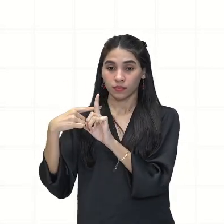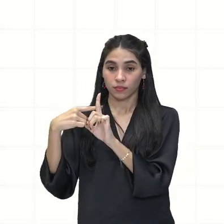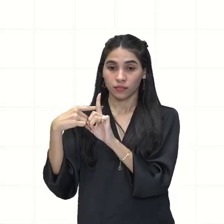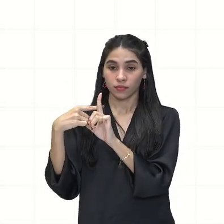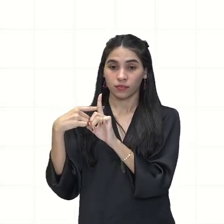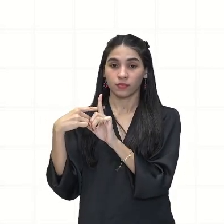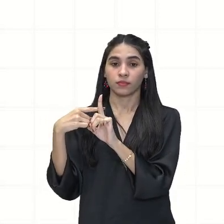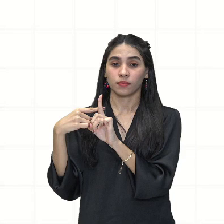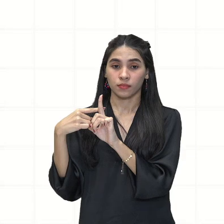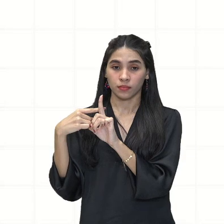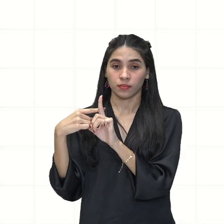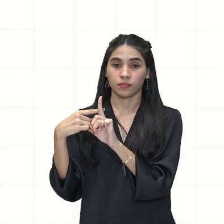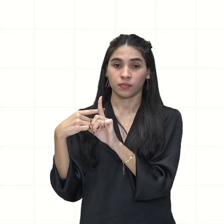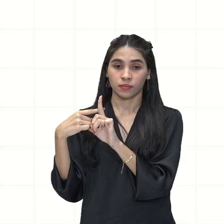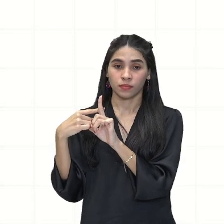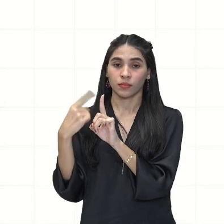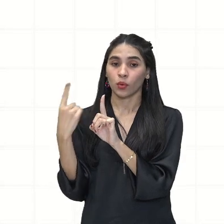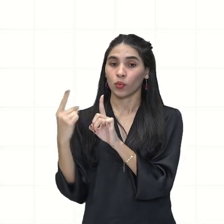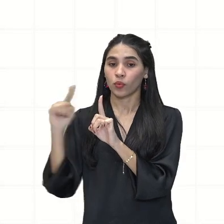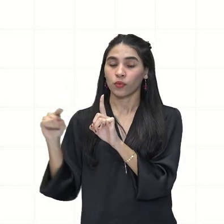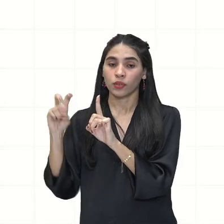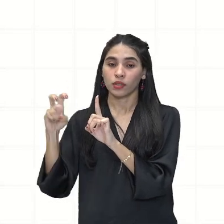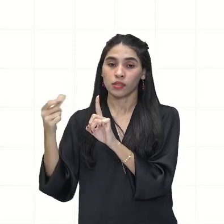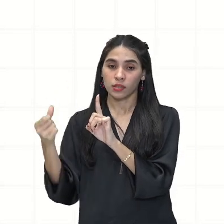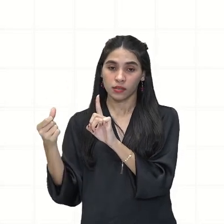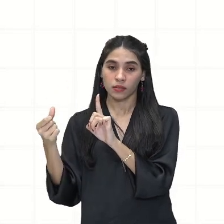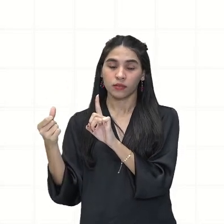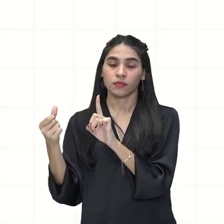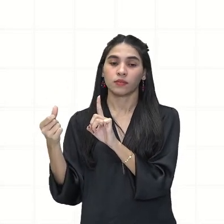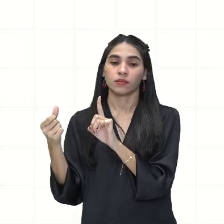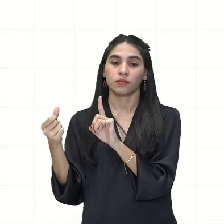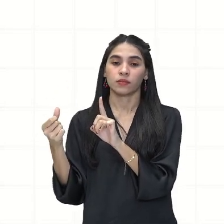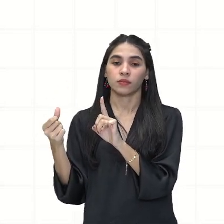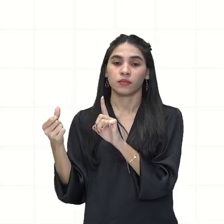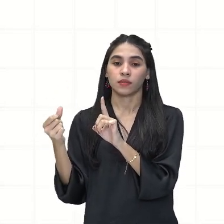14,06. E 1,25 ao quadrado deu